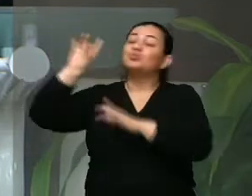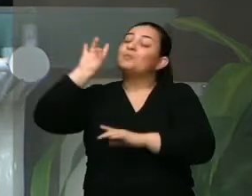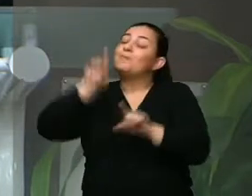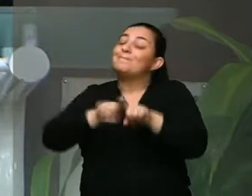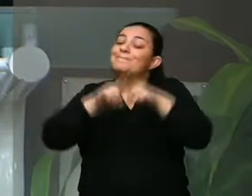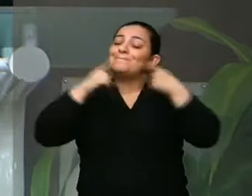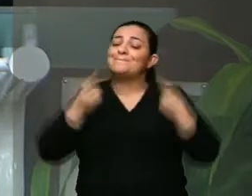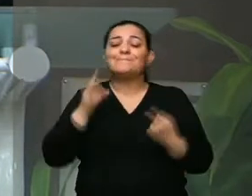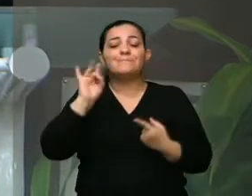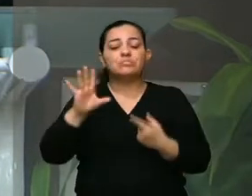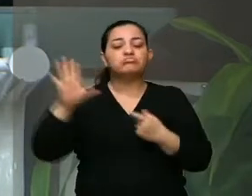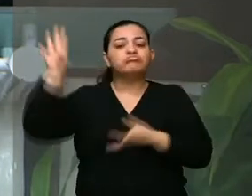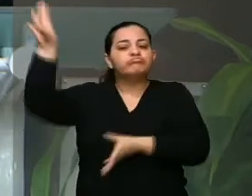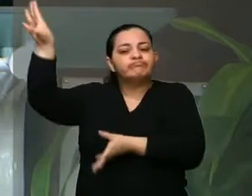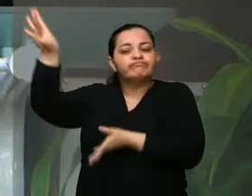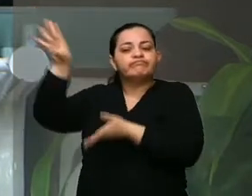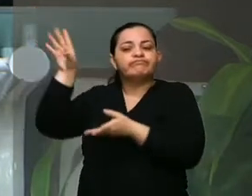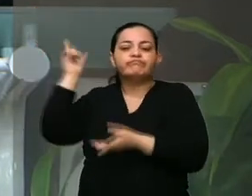herdeiros